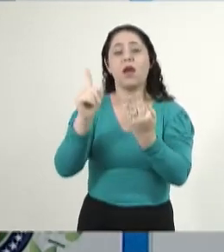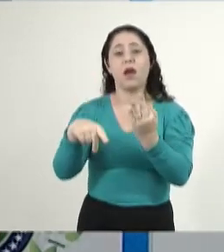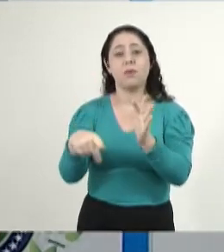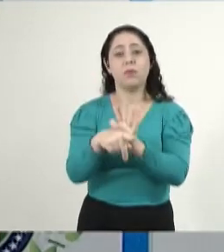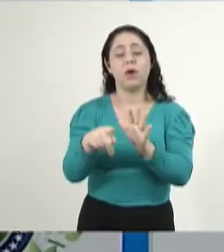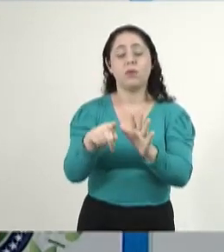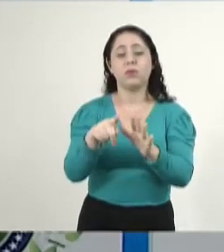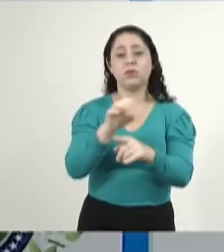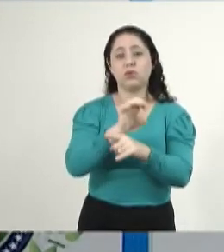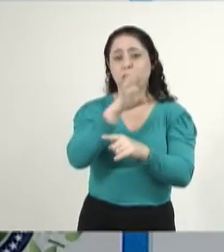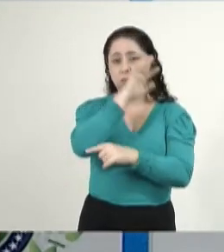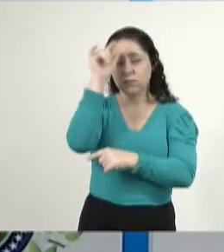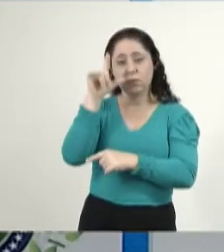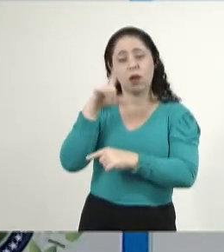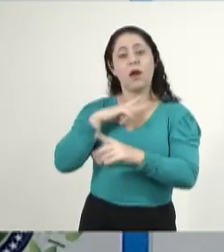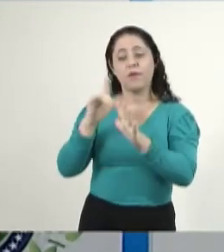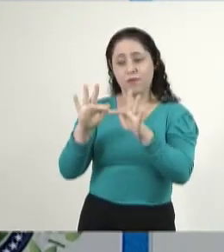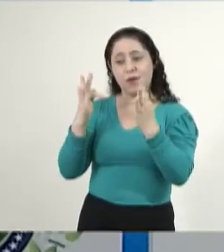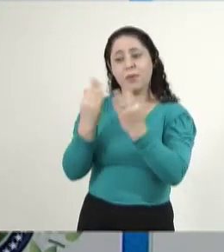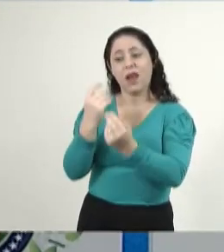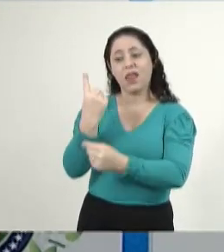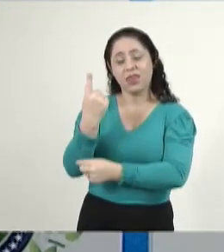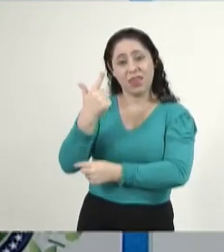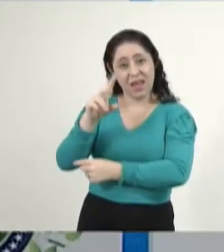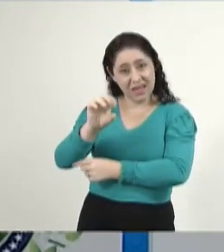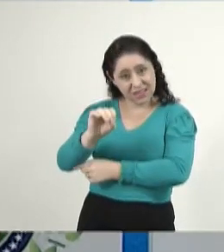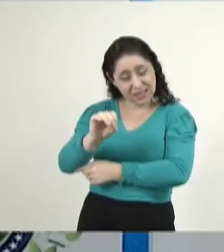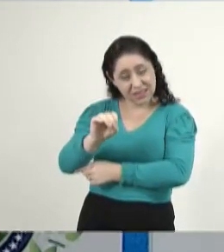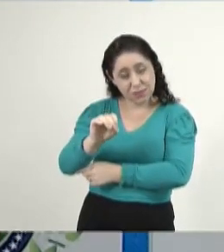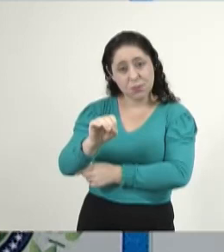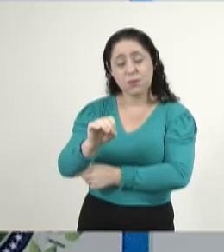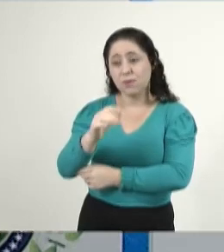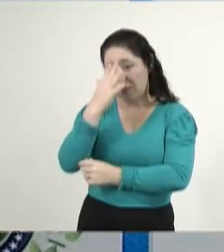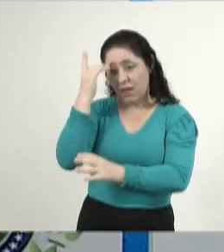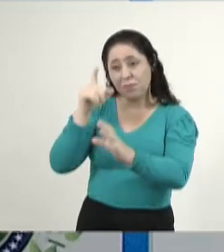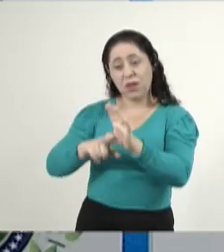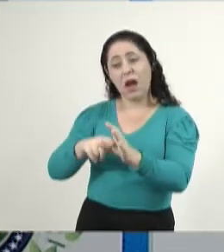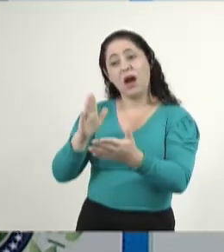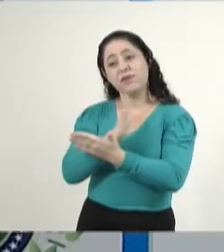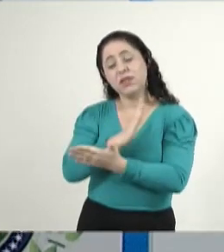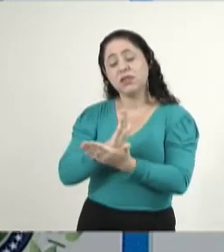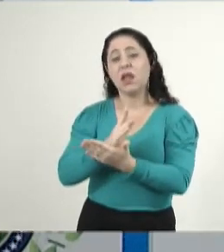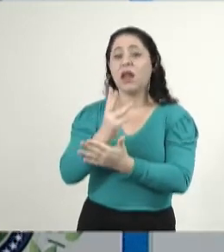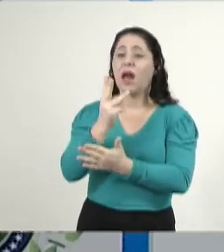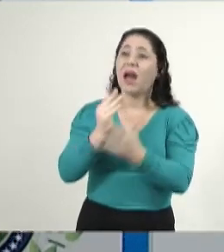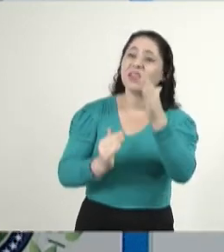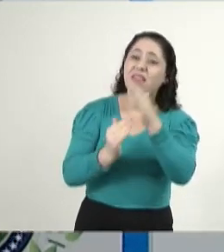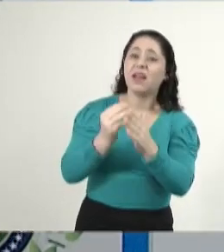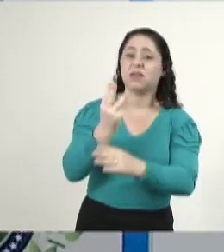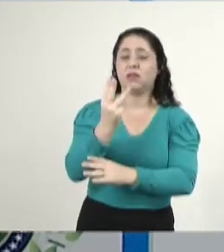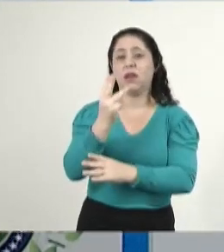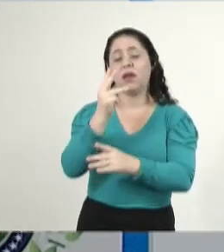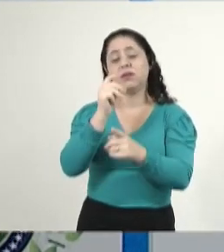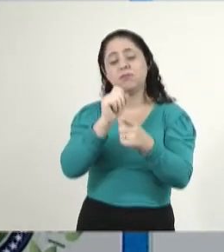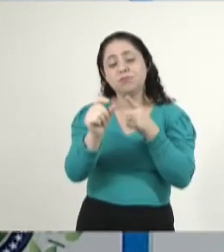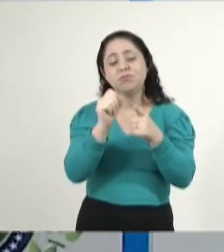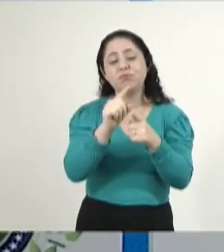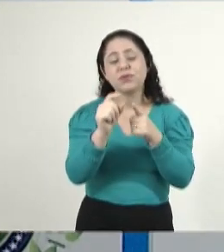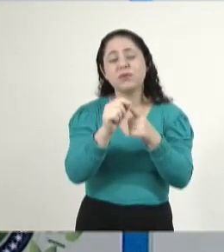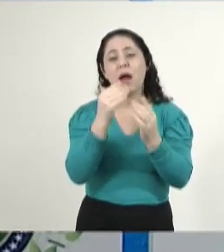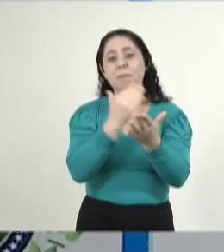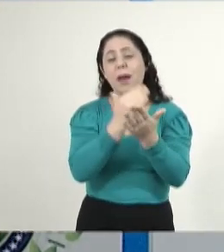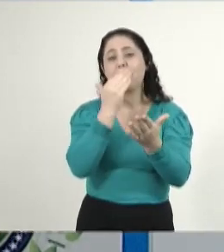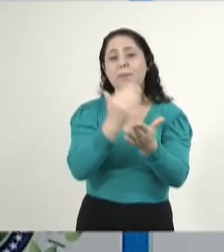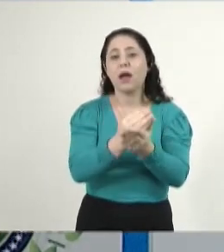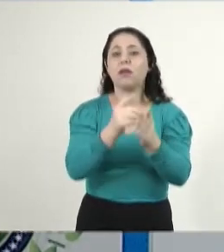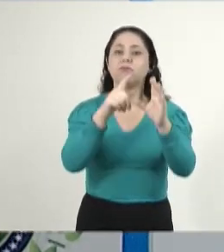do Sul. Essas 10 mil famílias são famílias que estão inadimplentes com pelo menos 3 parcelas desse financiamento